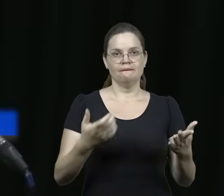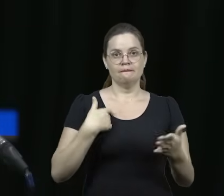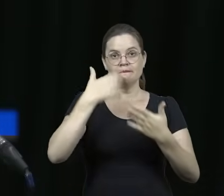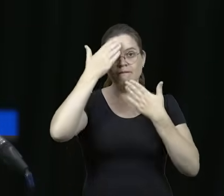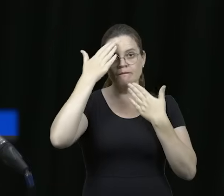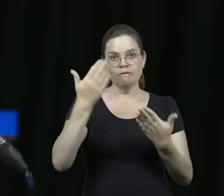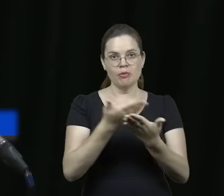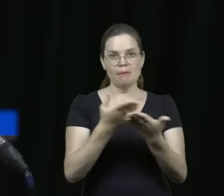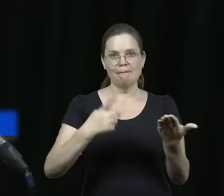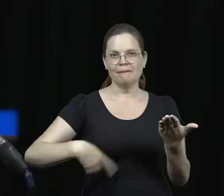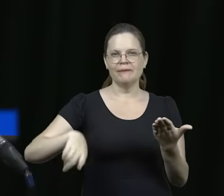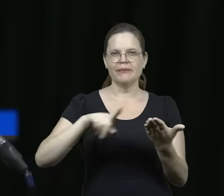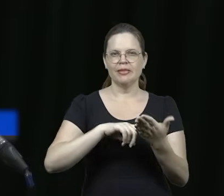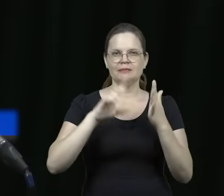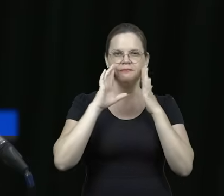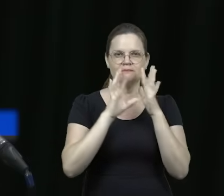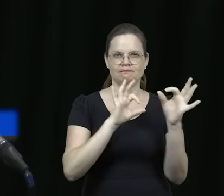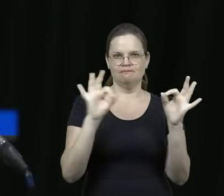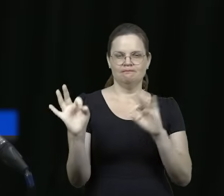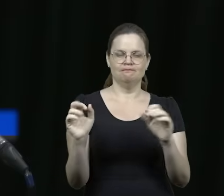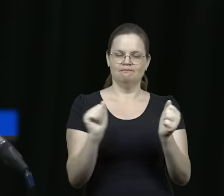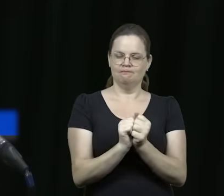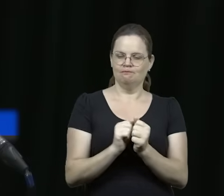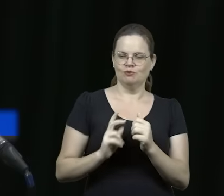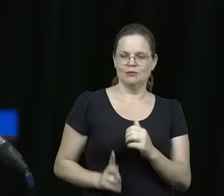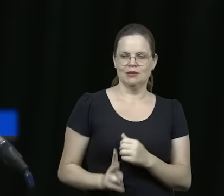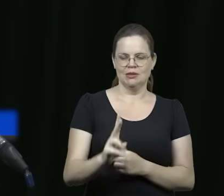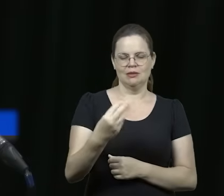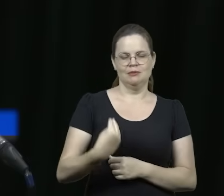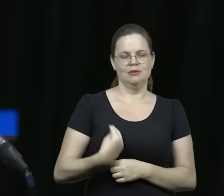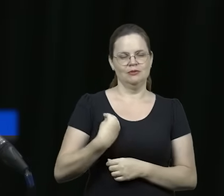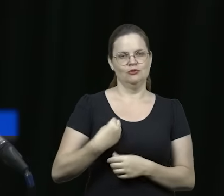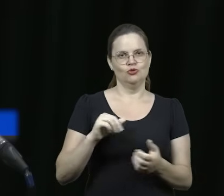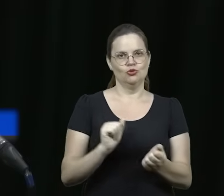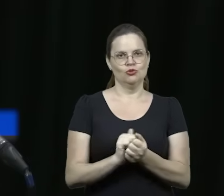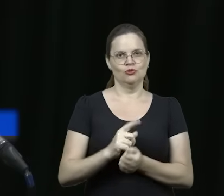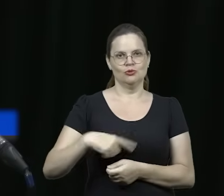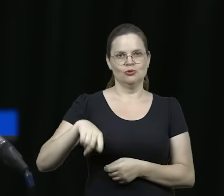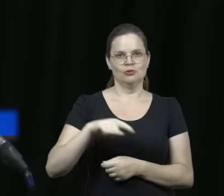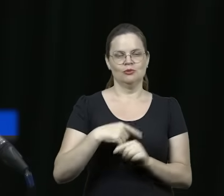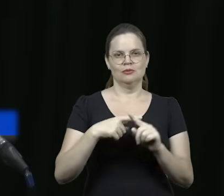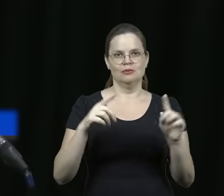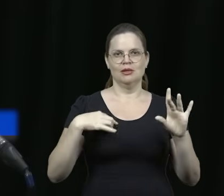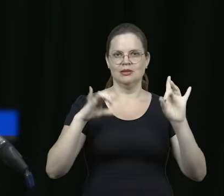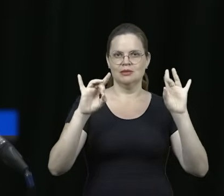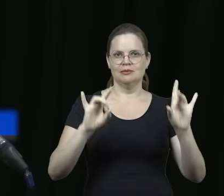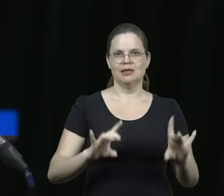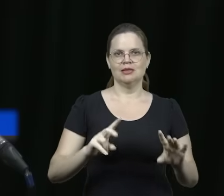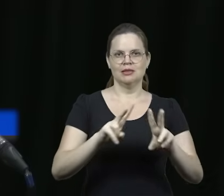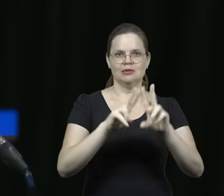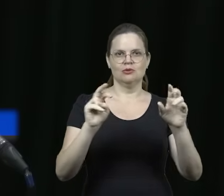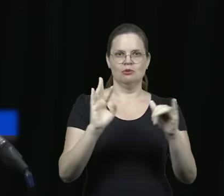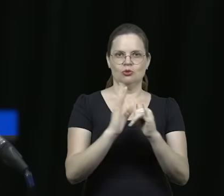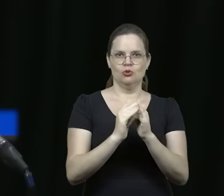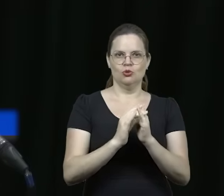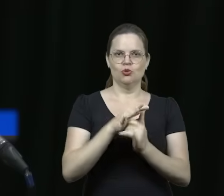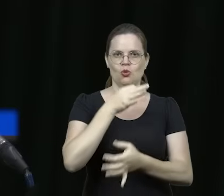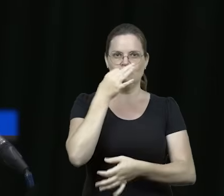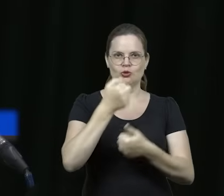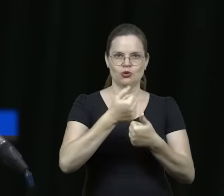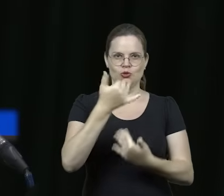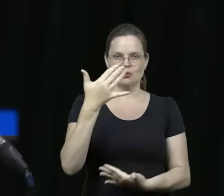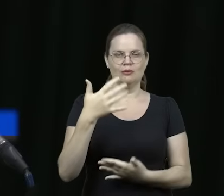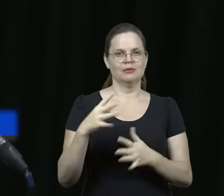agradecer a sua companhia, a sua audiência, a sua participação, principalmente no YouTube, nos comentários, não